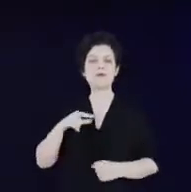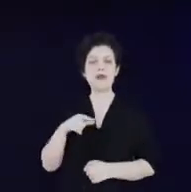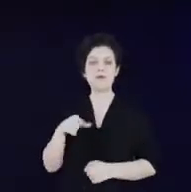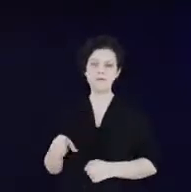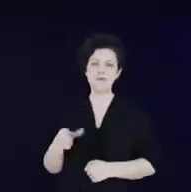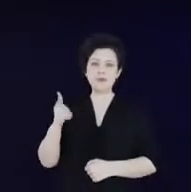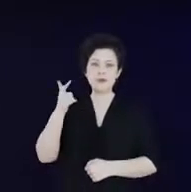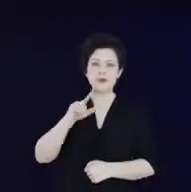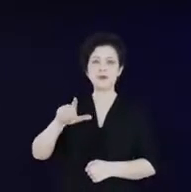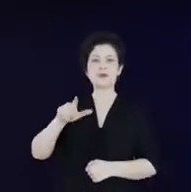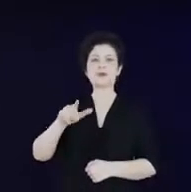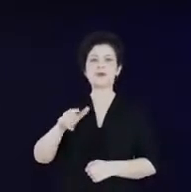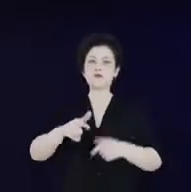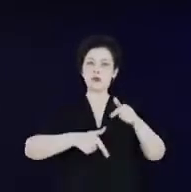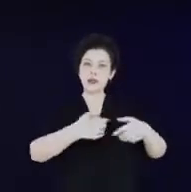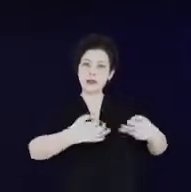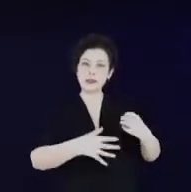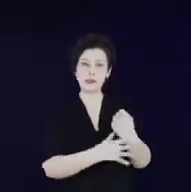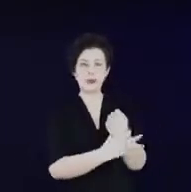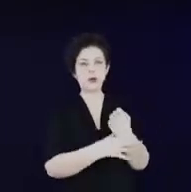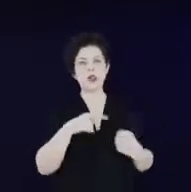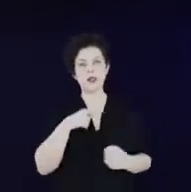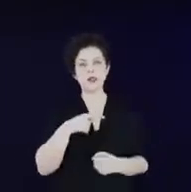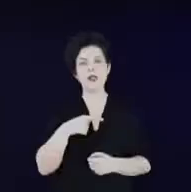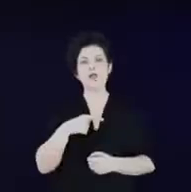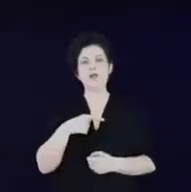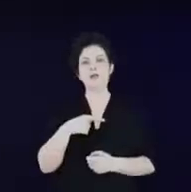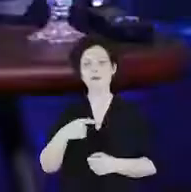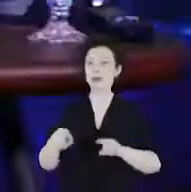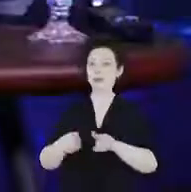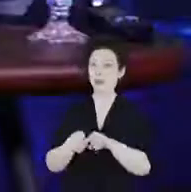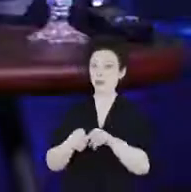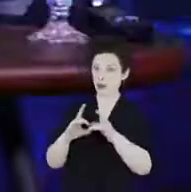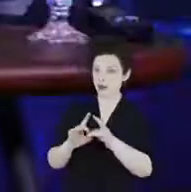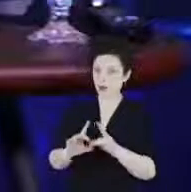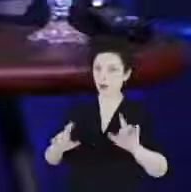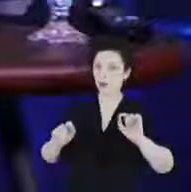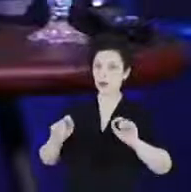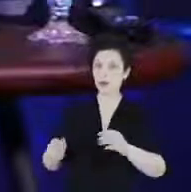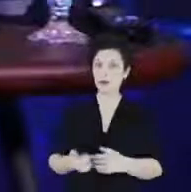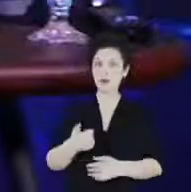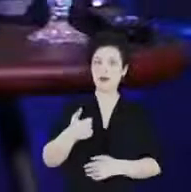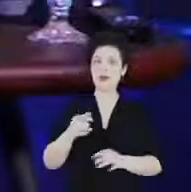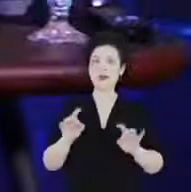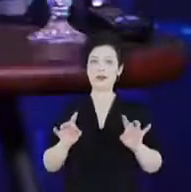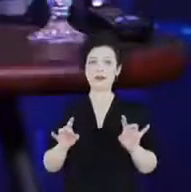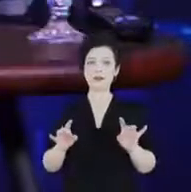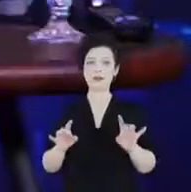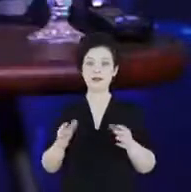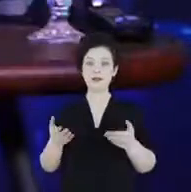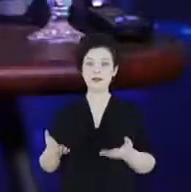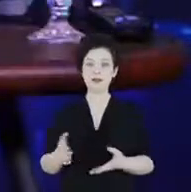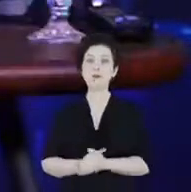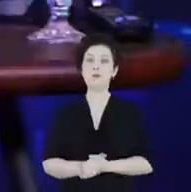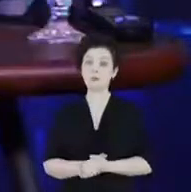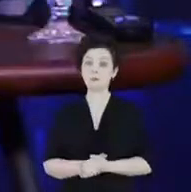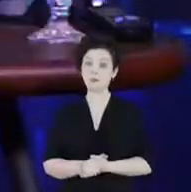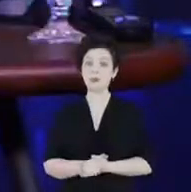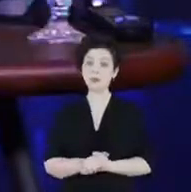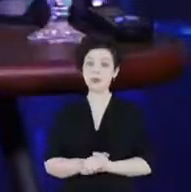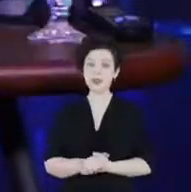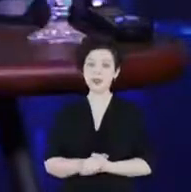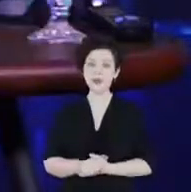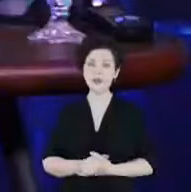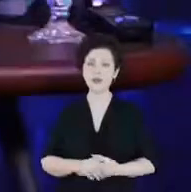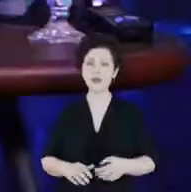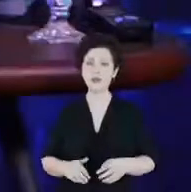nossa operação do sistema, vai nos permitir também vantagens técnicas e econômicas dos recursos renováveis